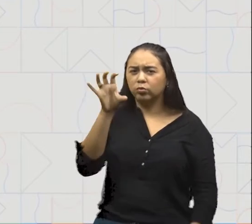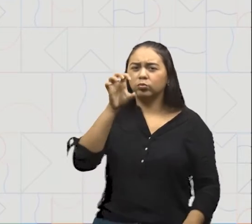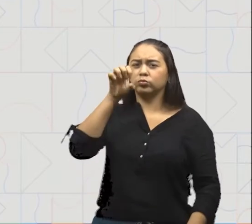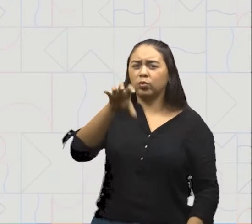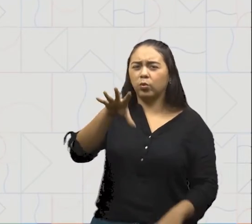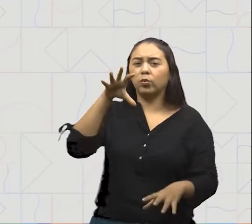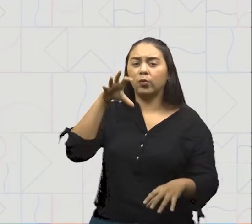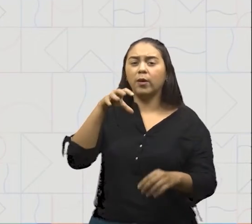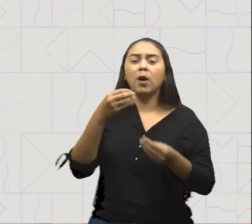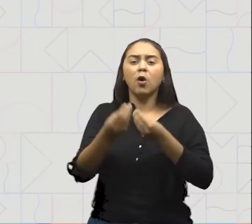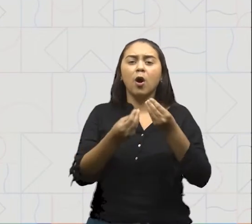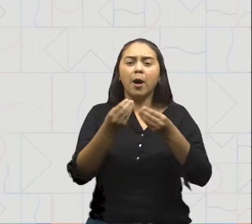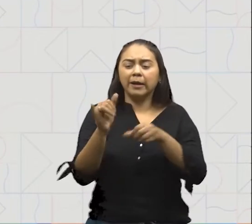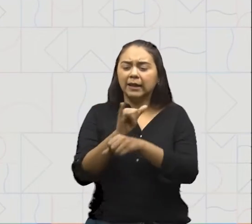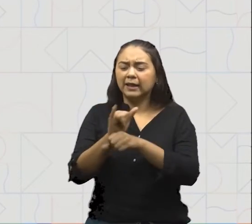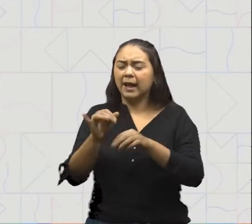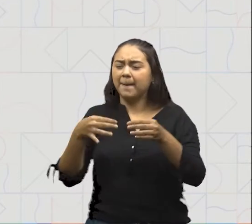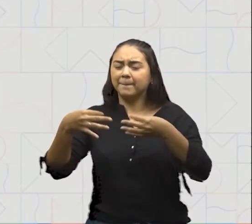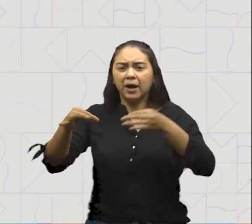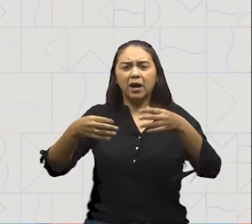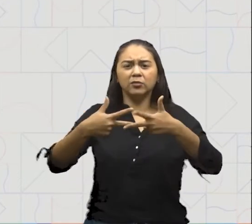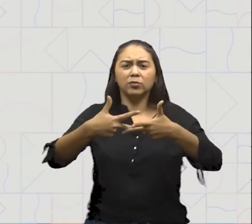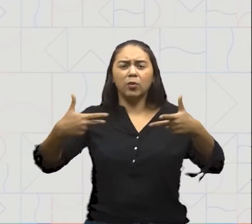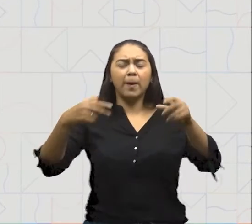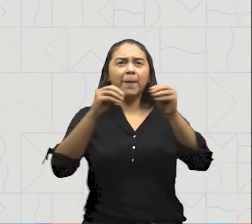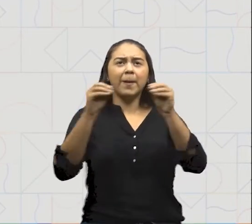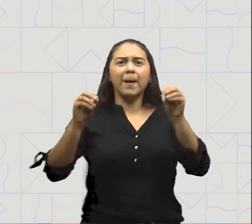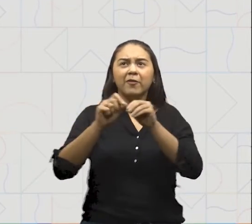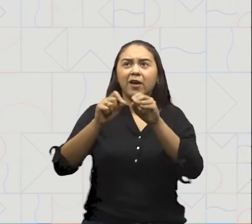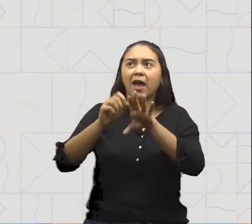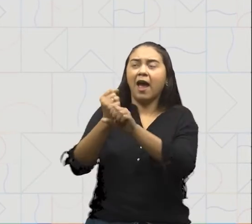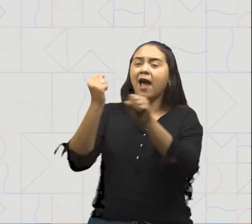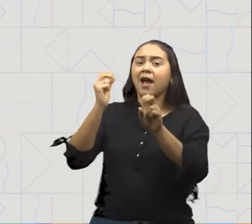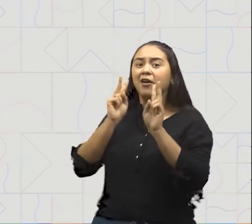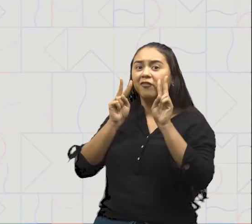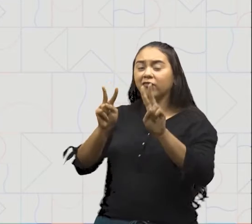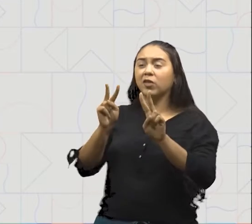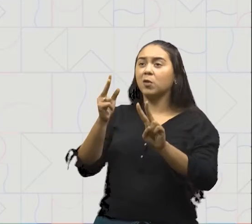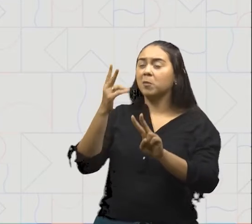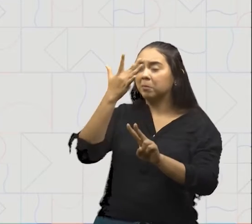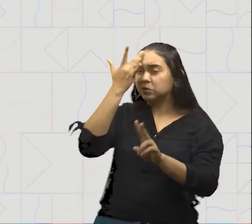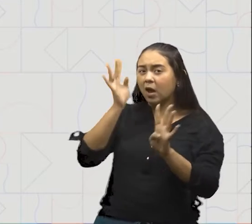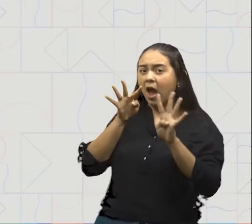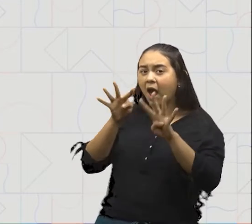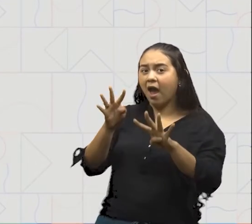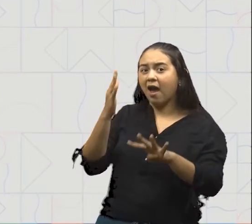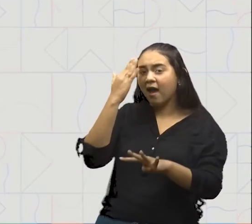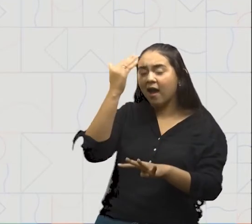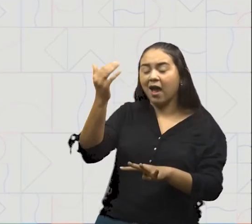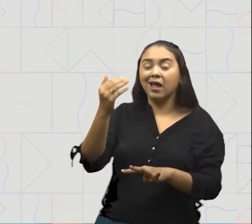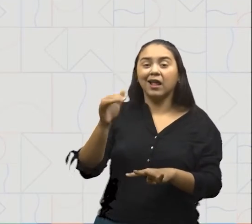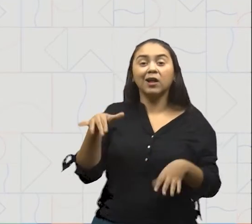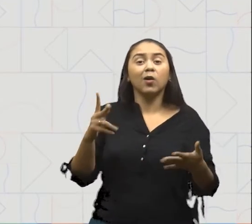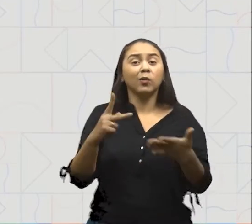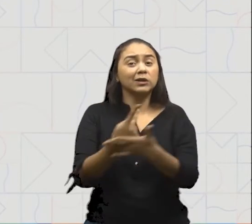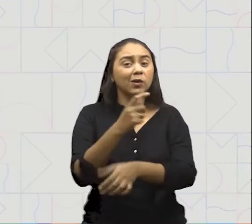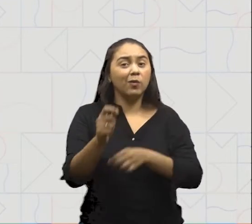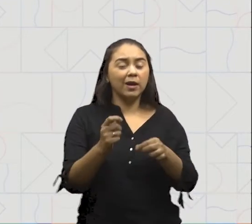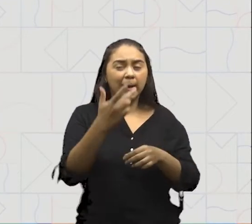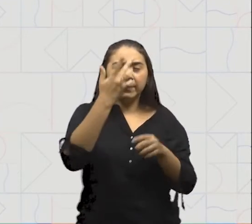com tecidos para homenagear a cultura chinesa. O dragão fez tanto sucesso que Célio foi convidado